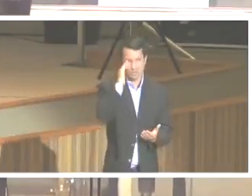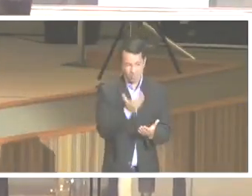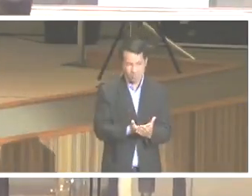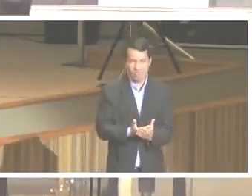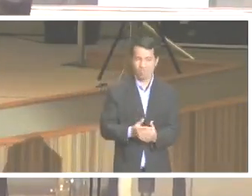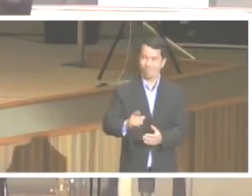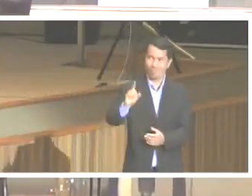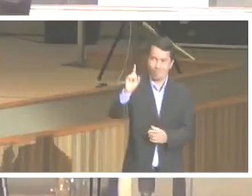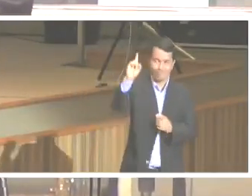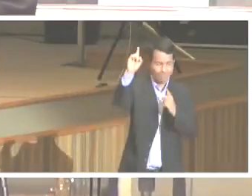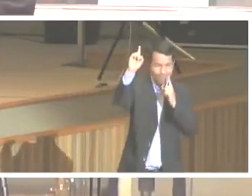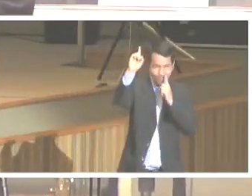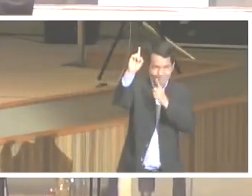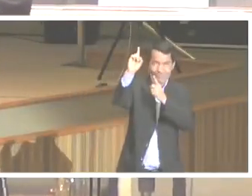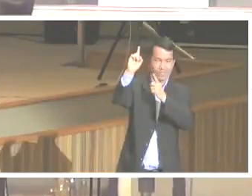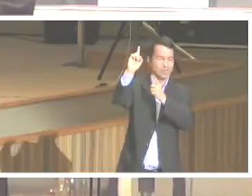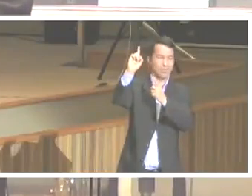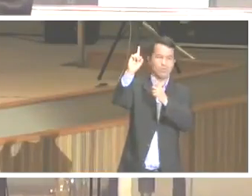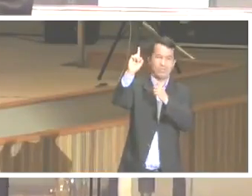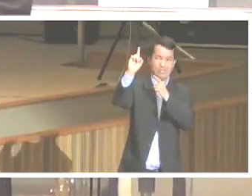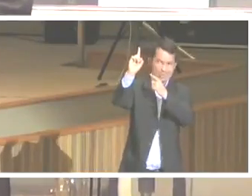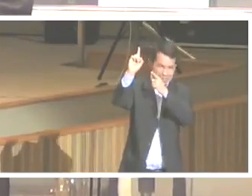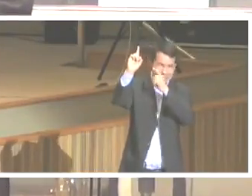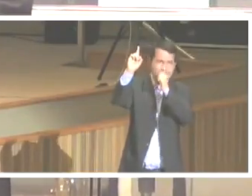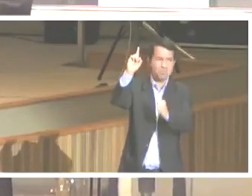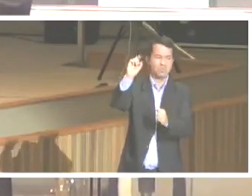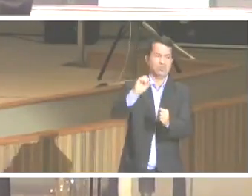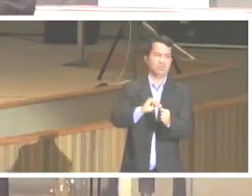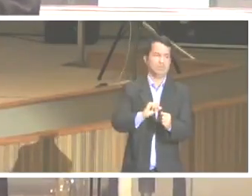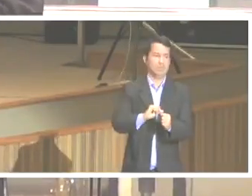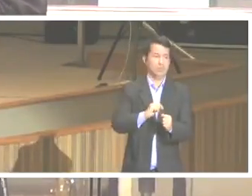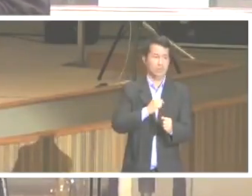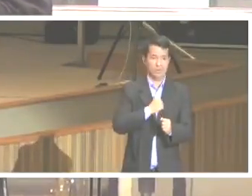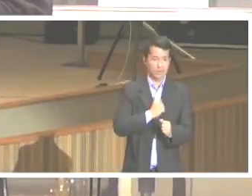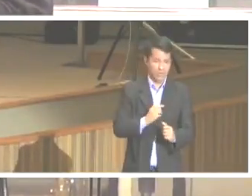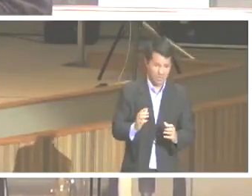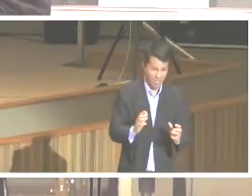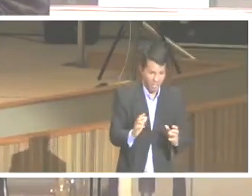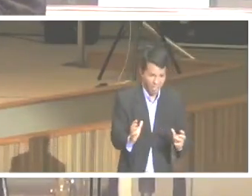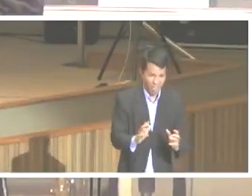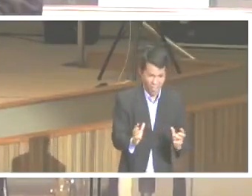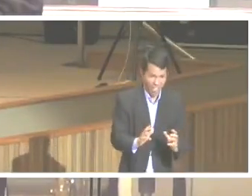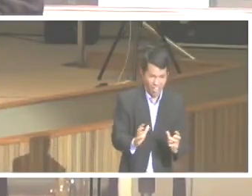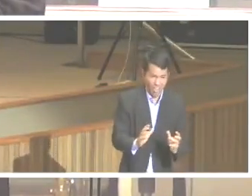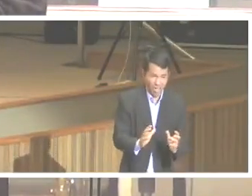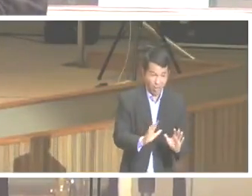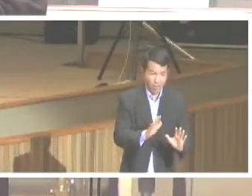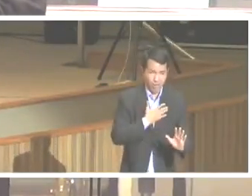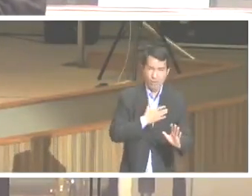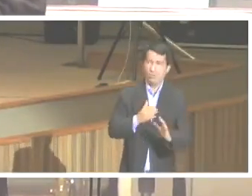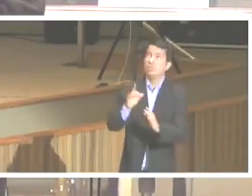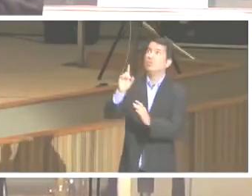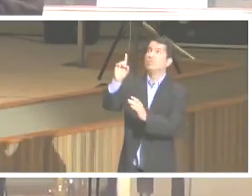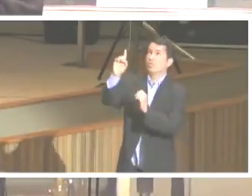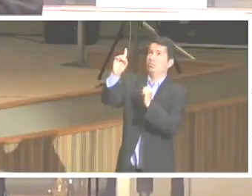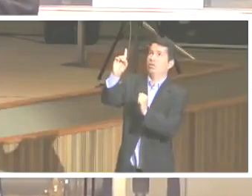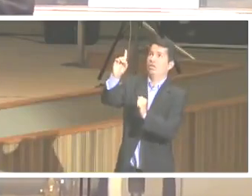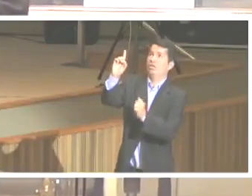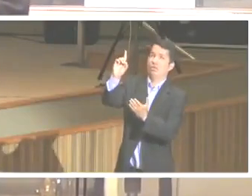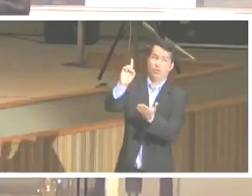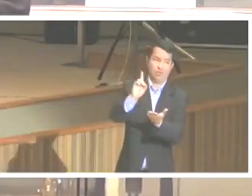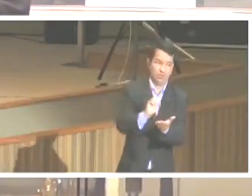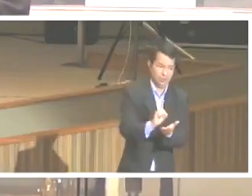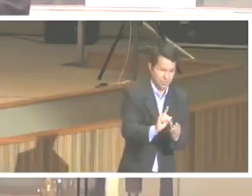aquilo que eu não posso ele faz que aquilo que eu não sei ele sabe que aquilo que eu não